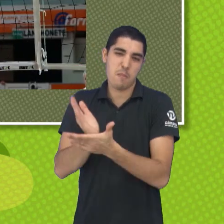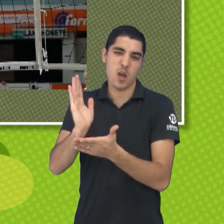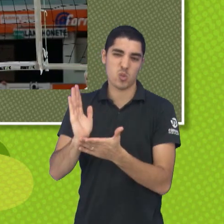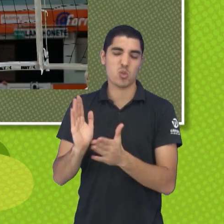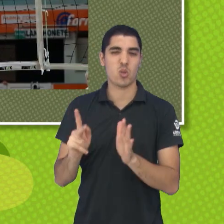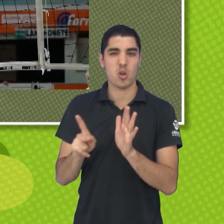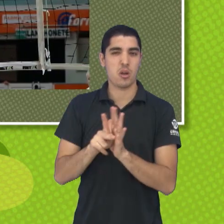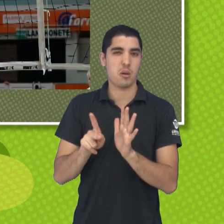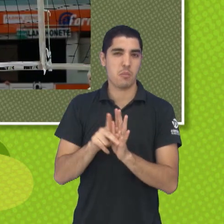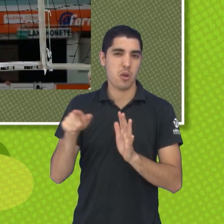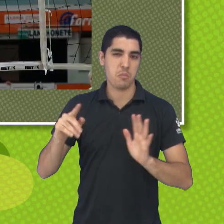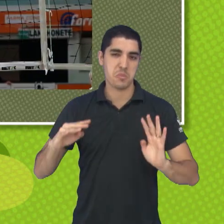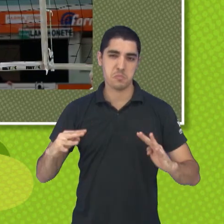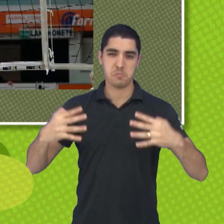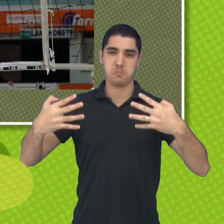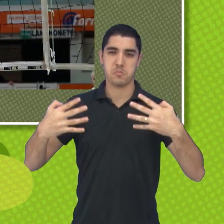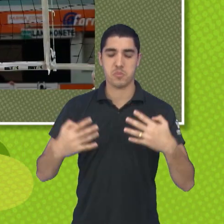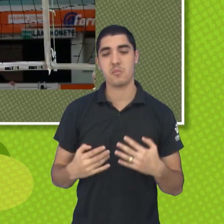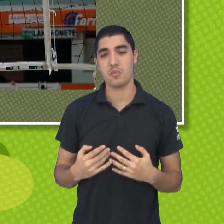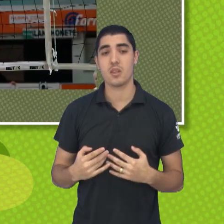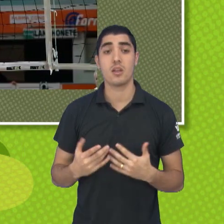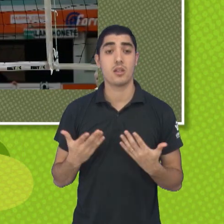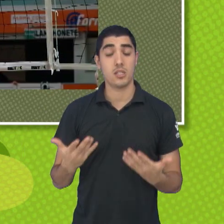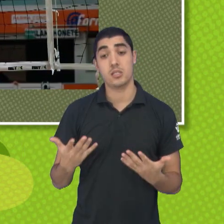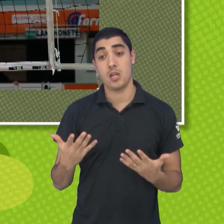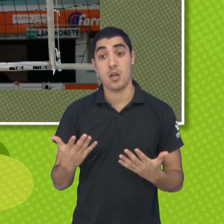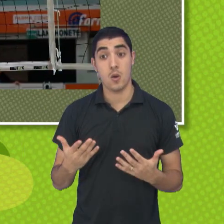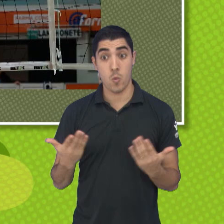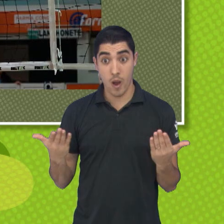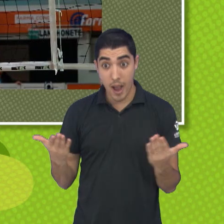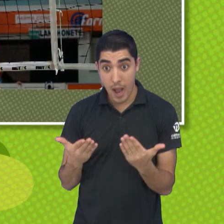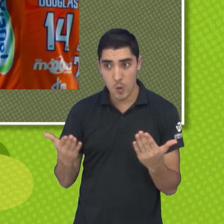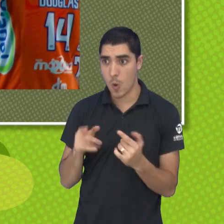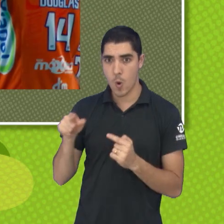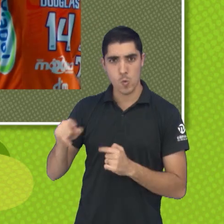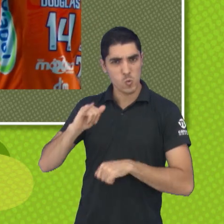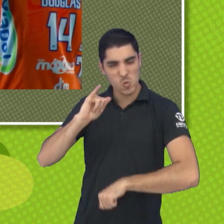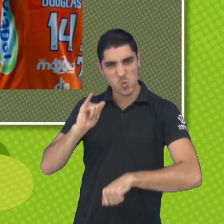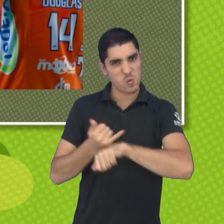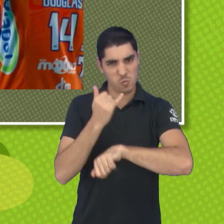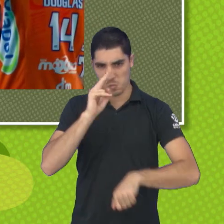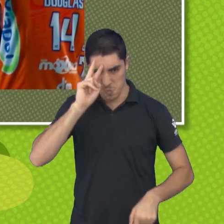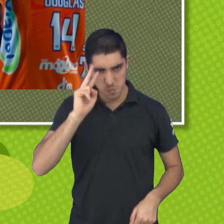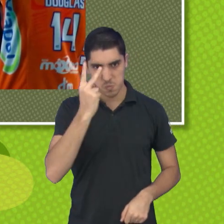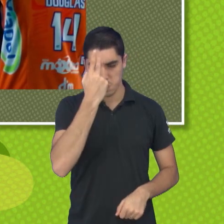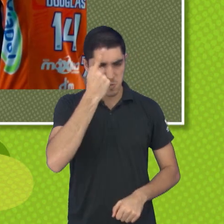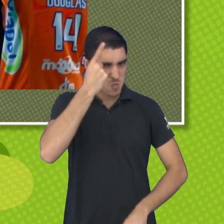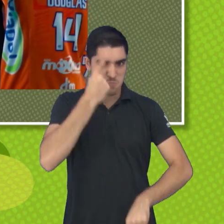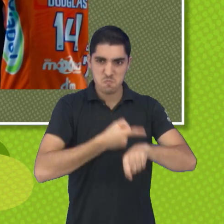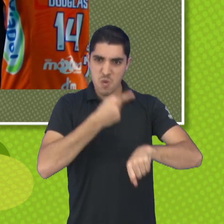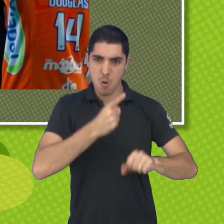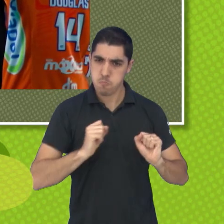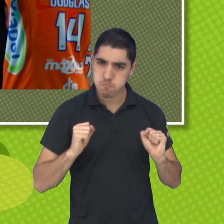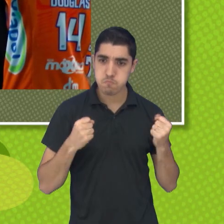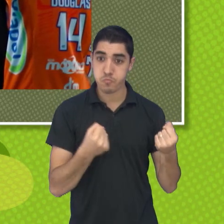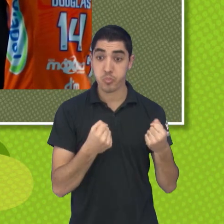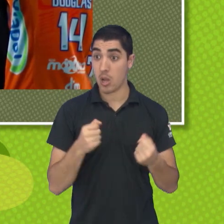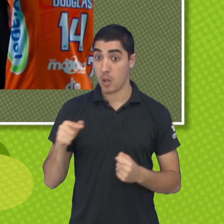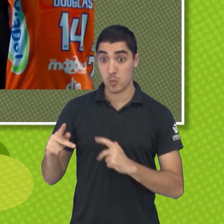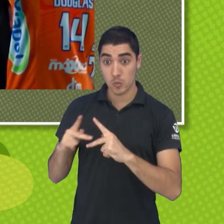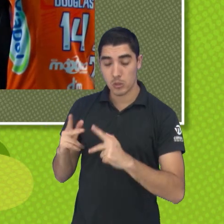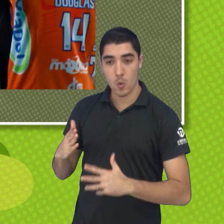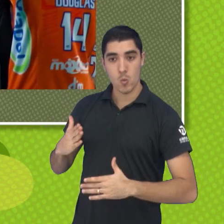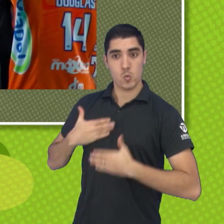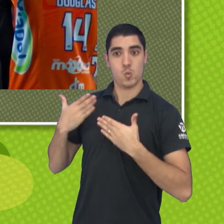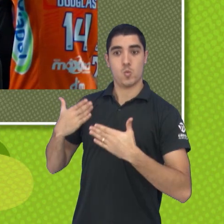time bastante e tal, colocou jogadores para jogar que não estava jogando, e agora entrou para valer mesmo, e o São José foi pego de surpresa em casa, e agora